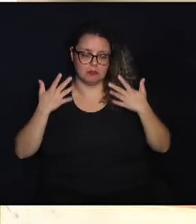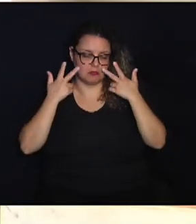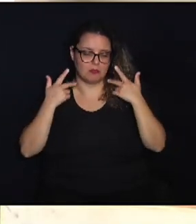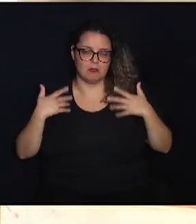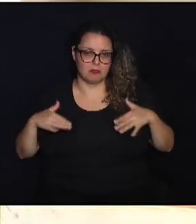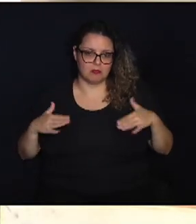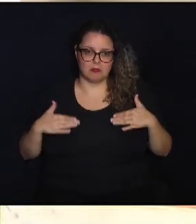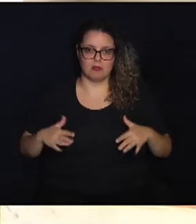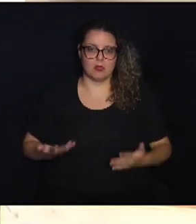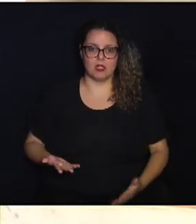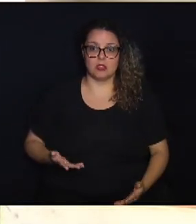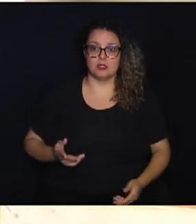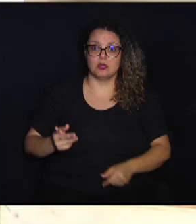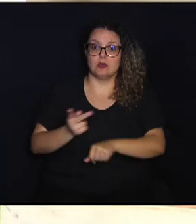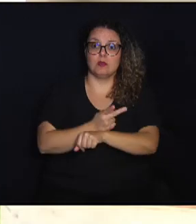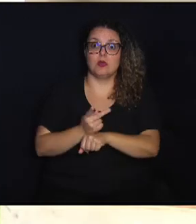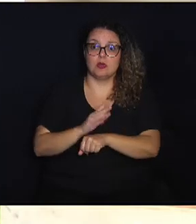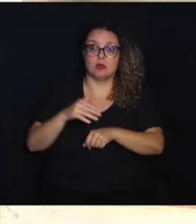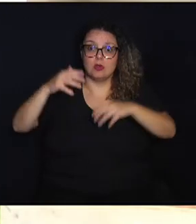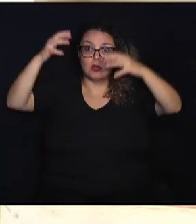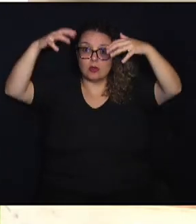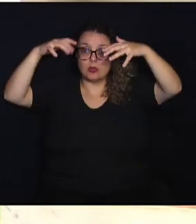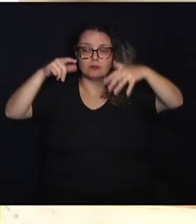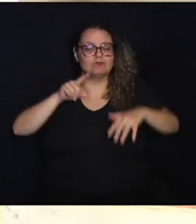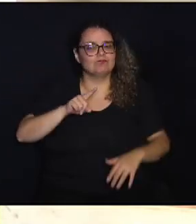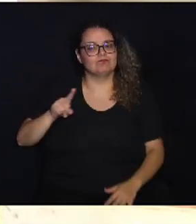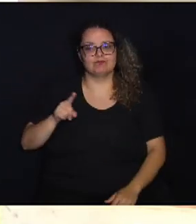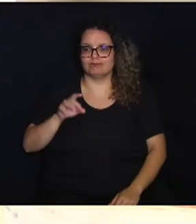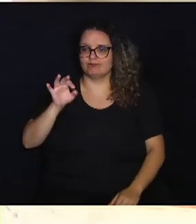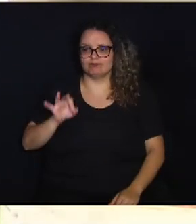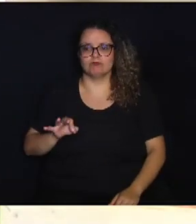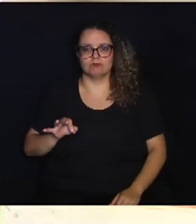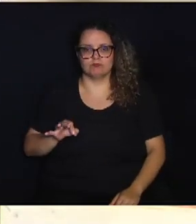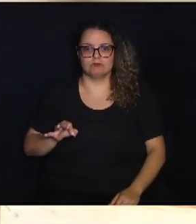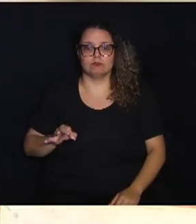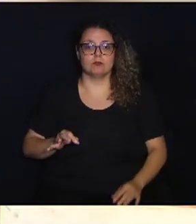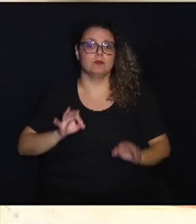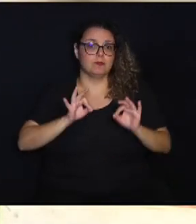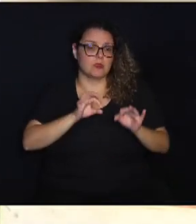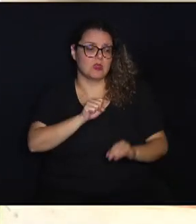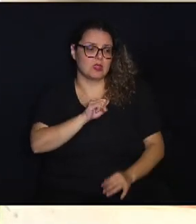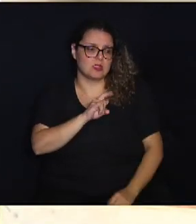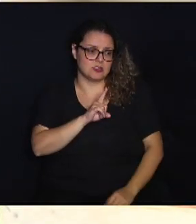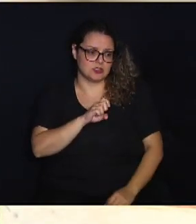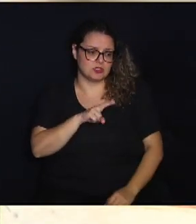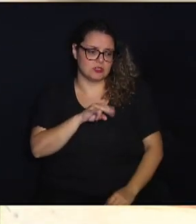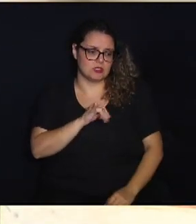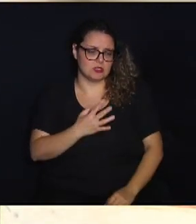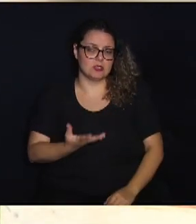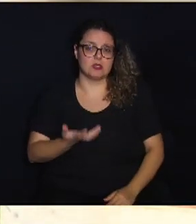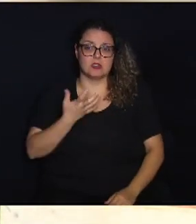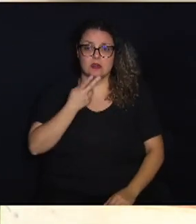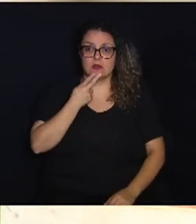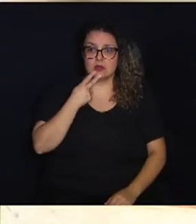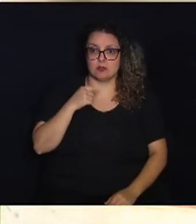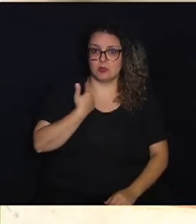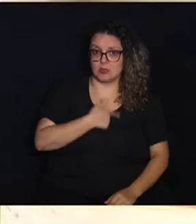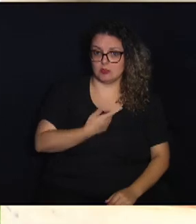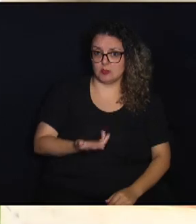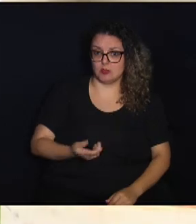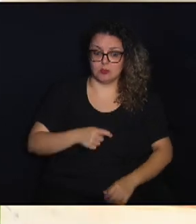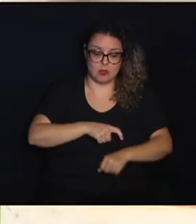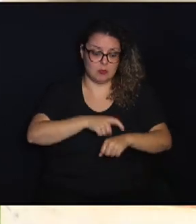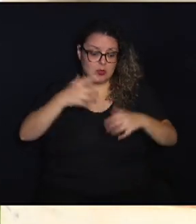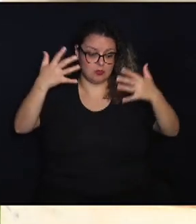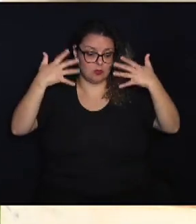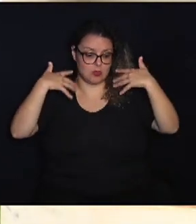ela só vai procurar abrigo quando chove, então não é o mais adequado. Tá certo, Sidney. Agora eu gostaria que você reforçasse pra gente, já que estamos no verão,